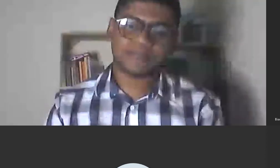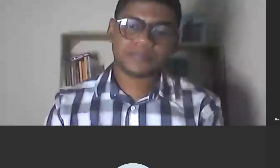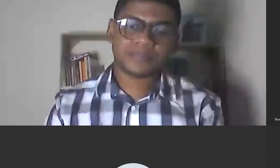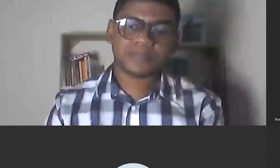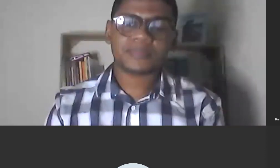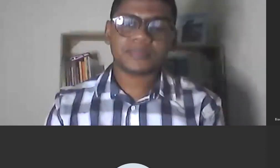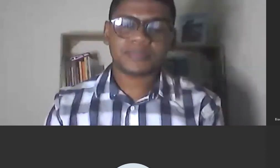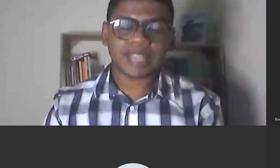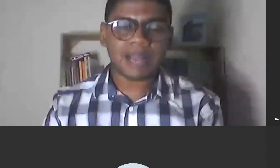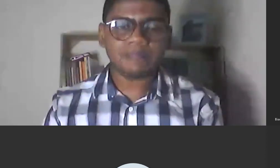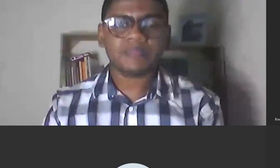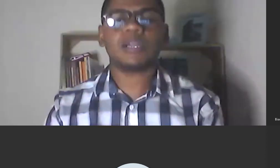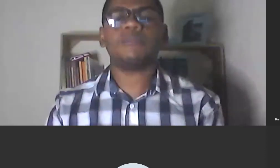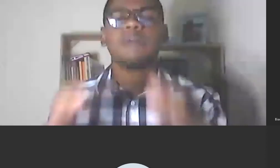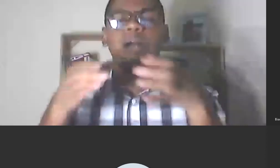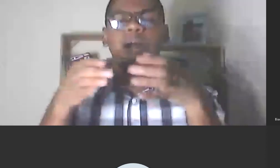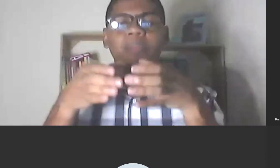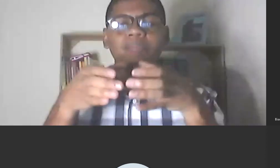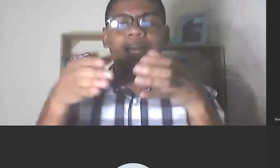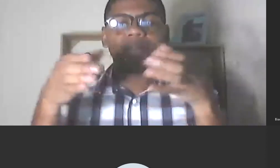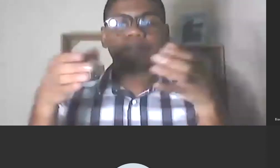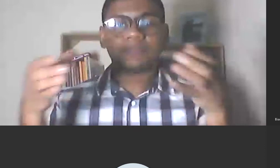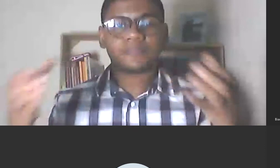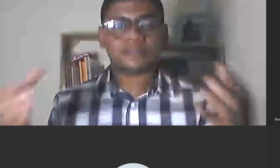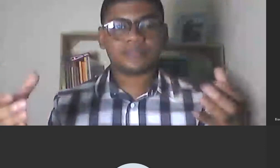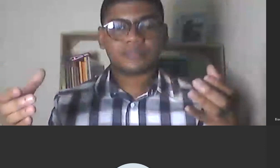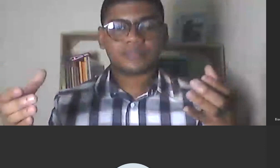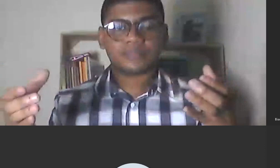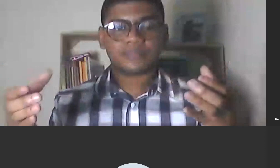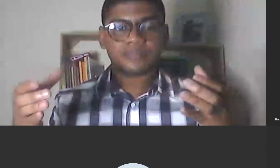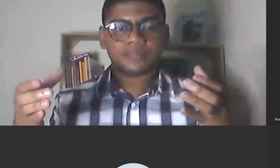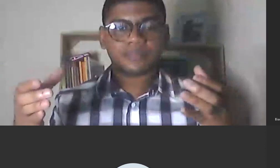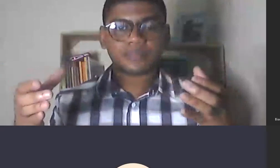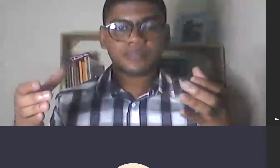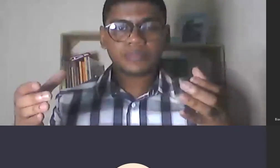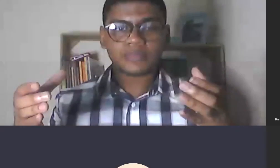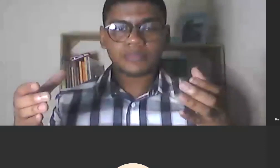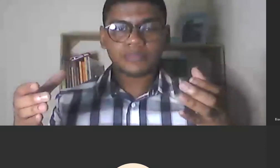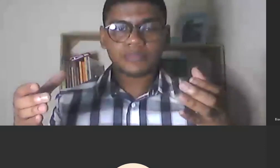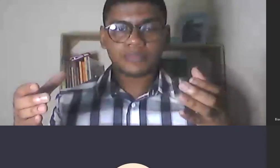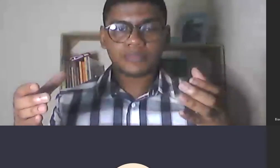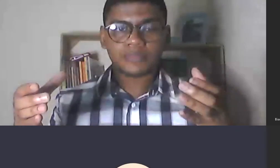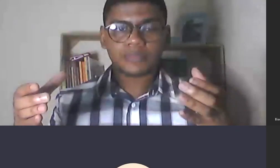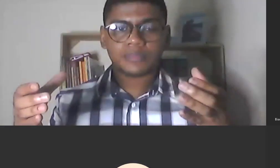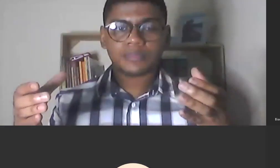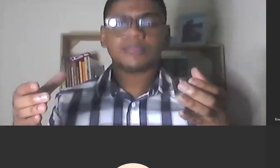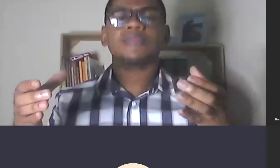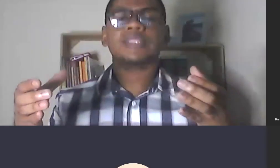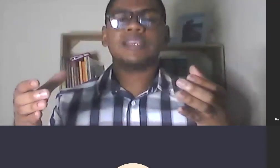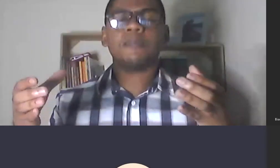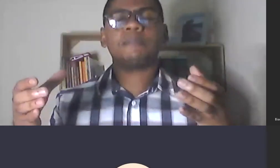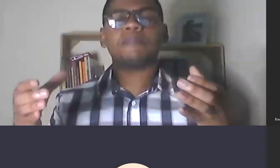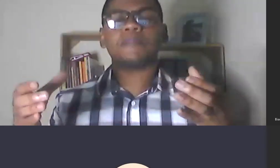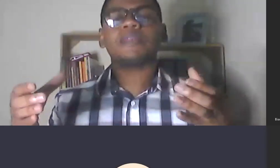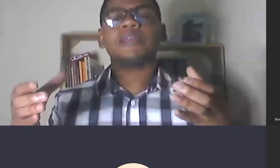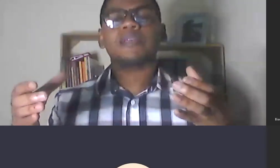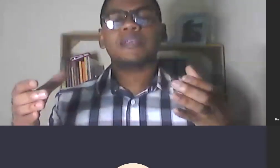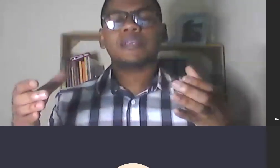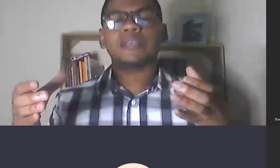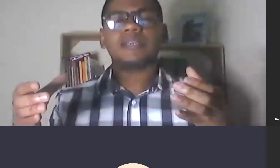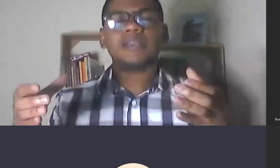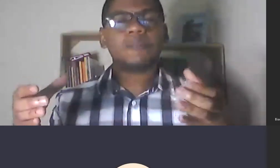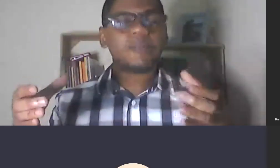hora. Tá? Então, a internet caiu de